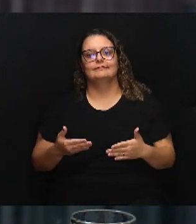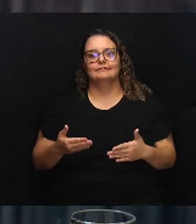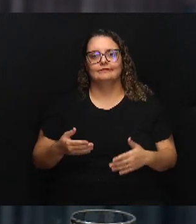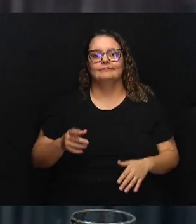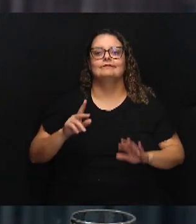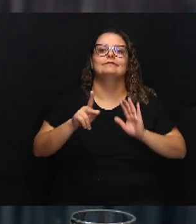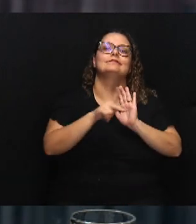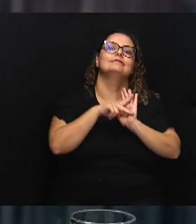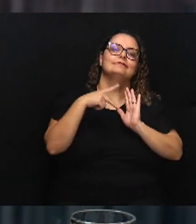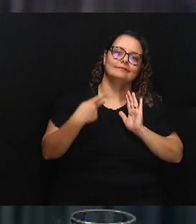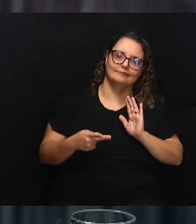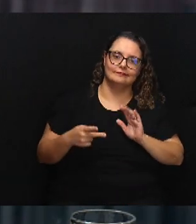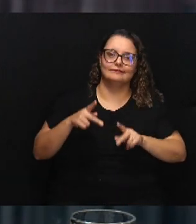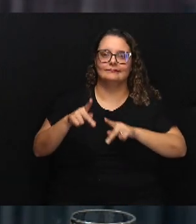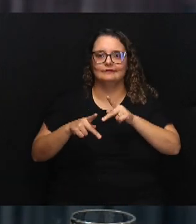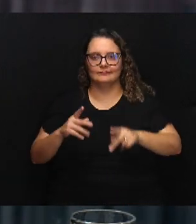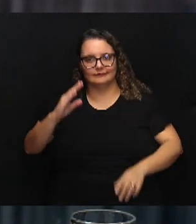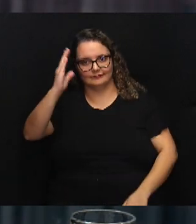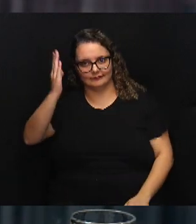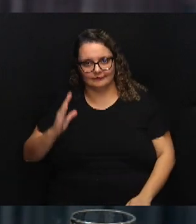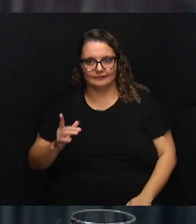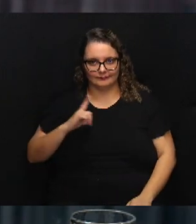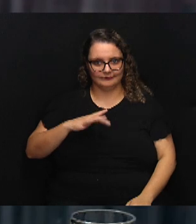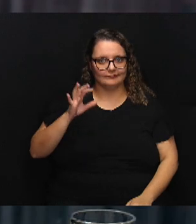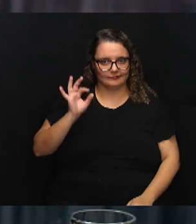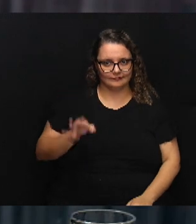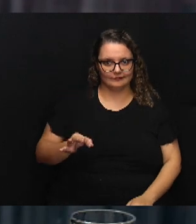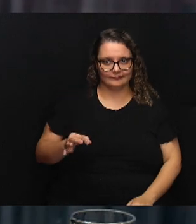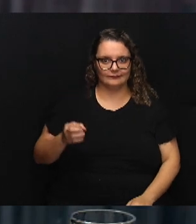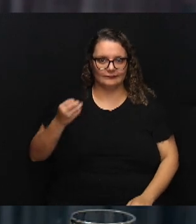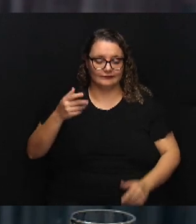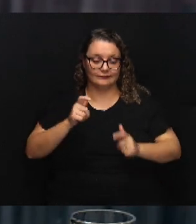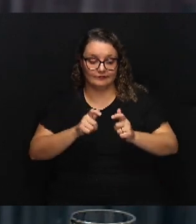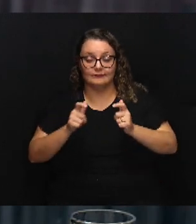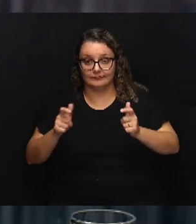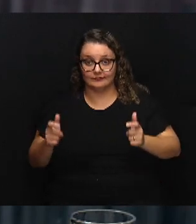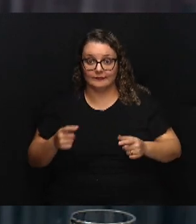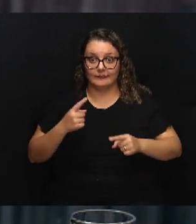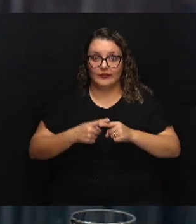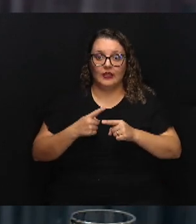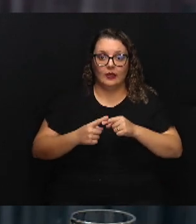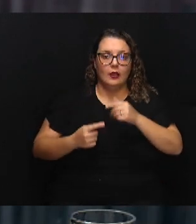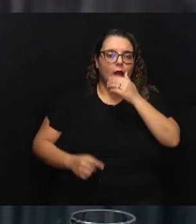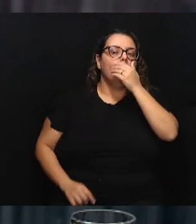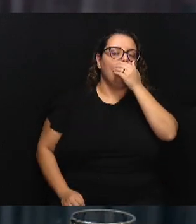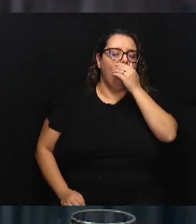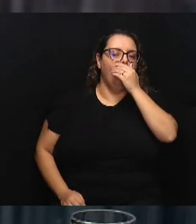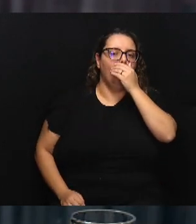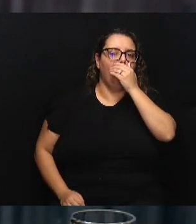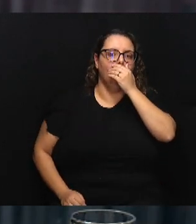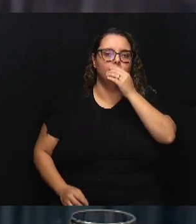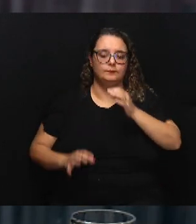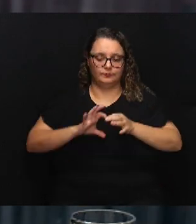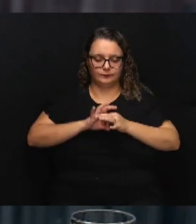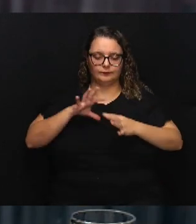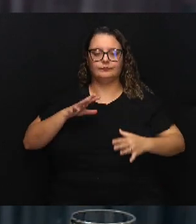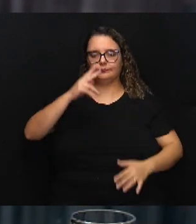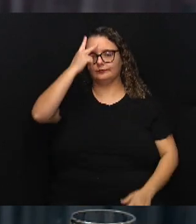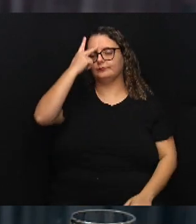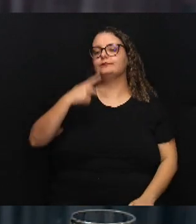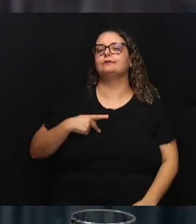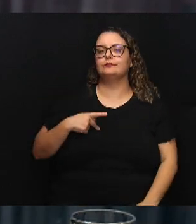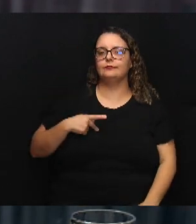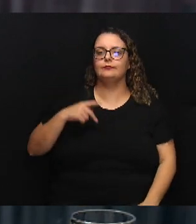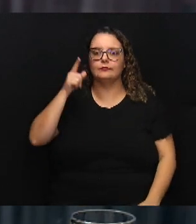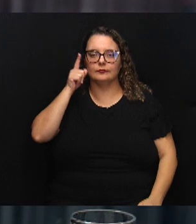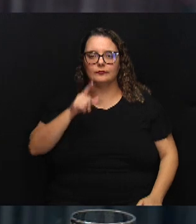faz parte do povo brasileiro, e eu tenho certeza que é uma tendência que só vai crescer, porque o maior meio de desconexão hoje do ser humano é você